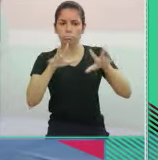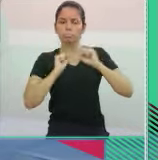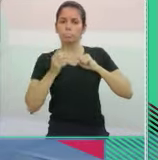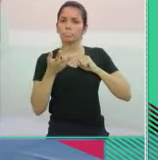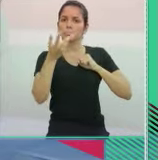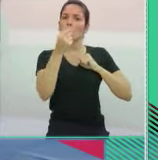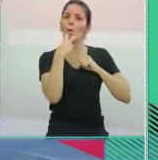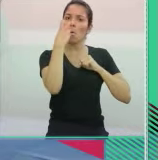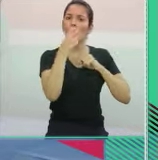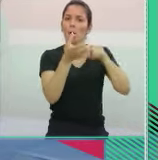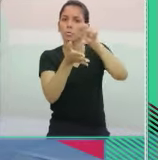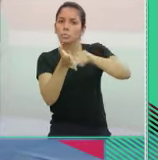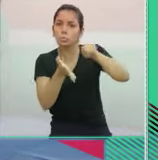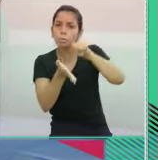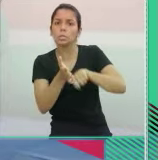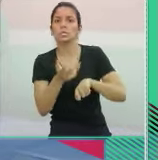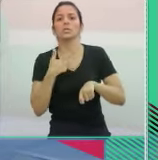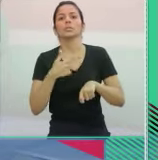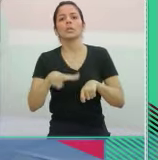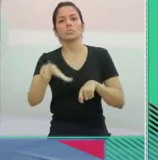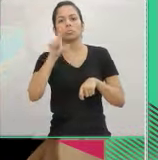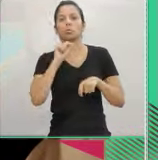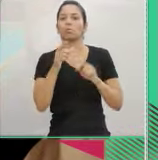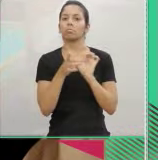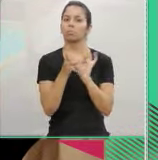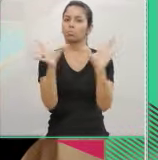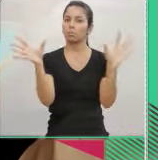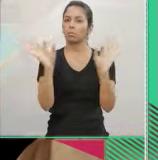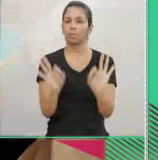língua escrita, a gente opta pela alta.